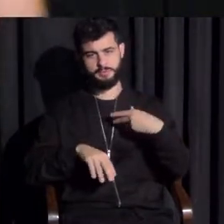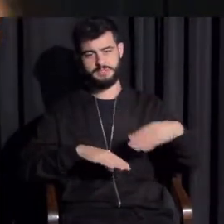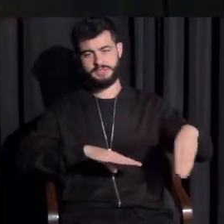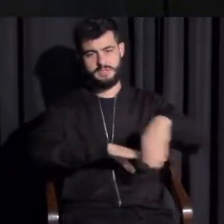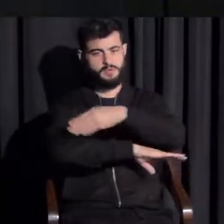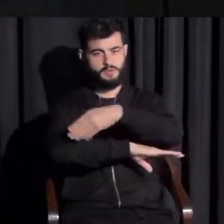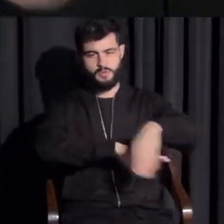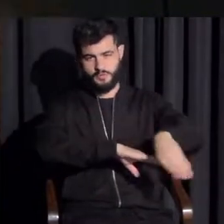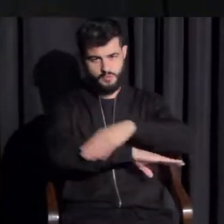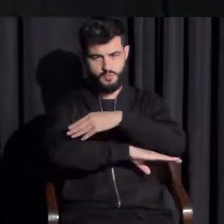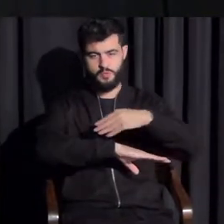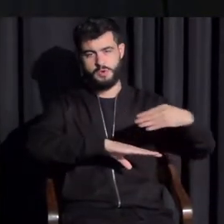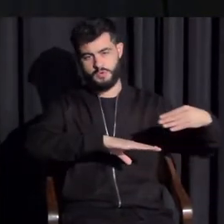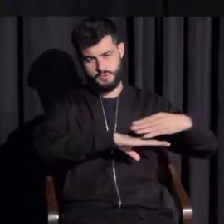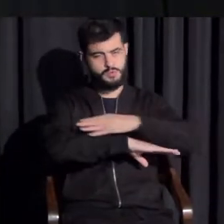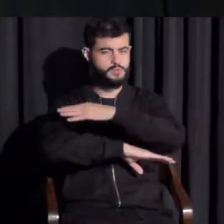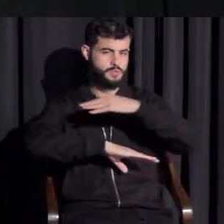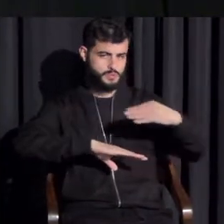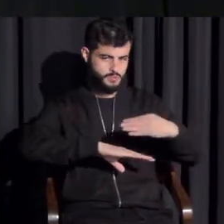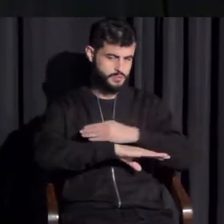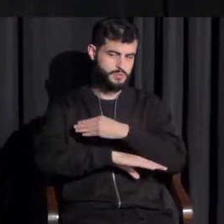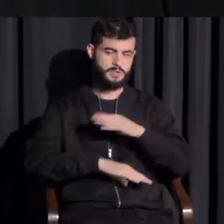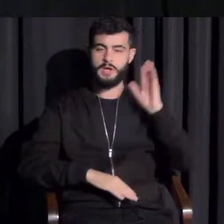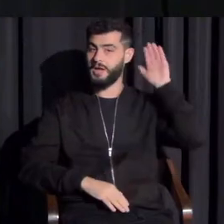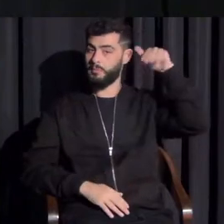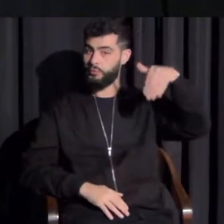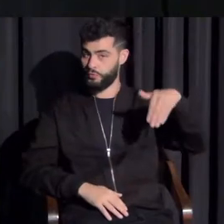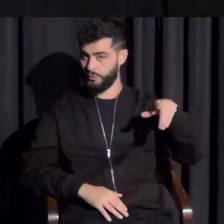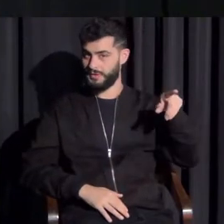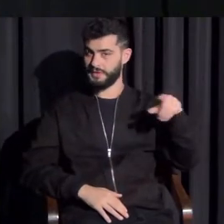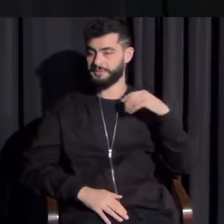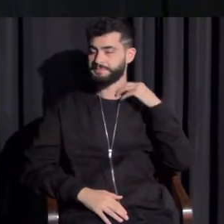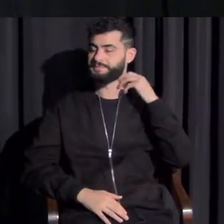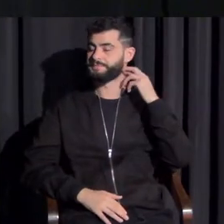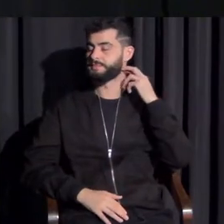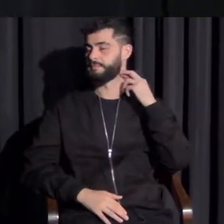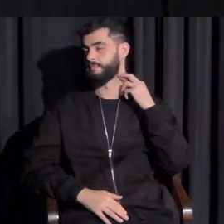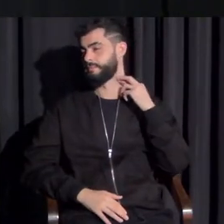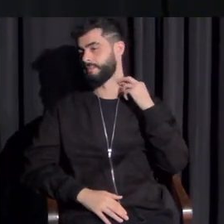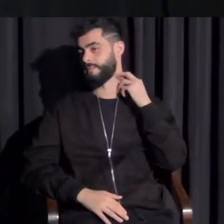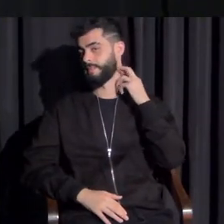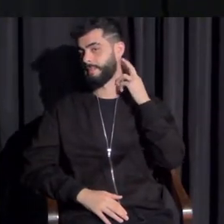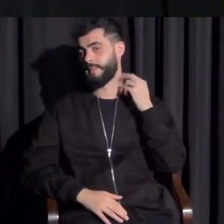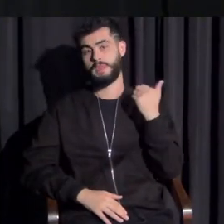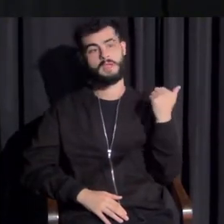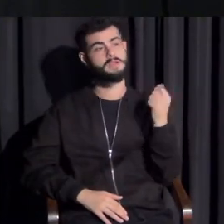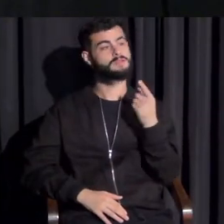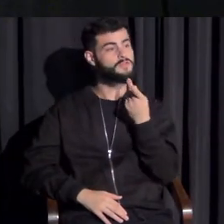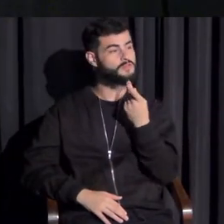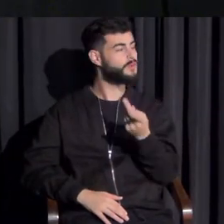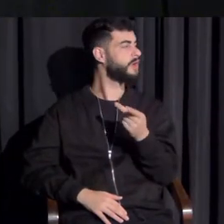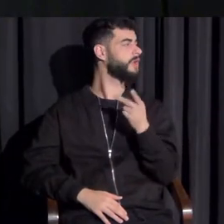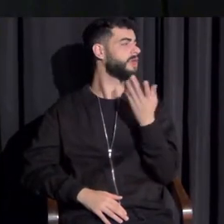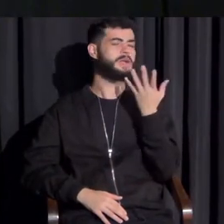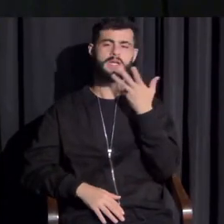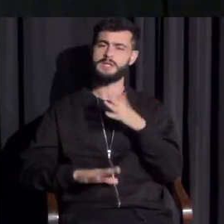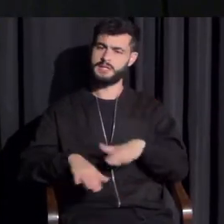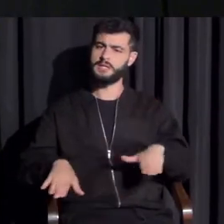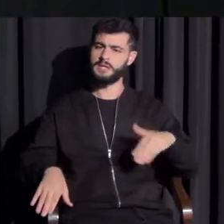aqui, da Praça da República. Né? Elas falam, as crianças estão